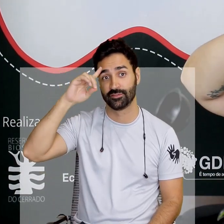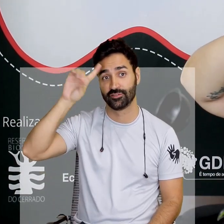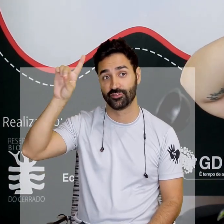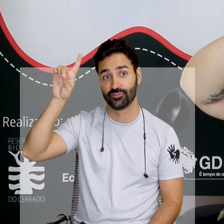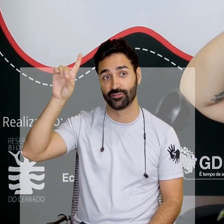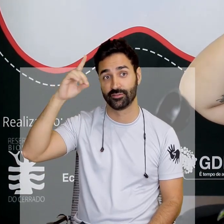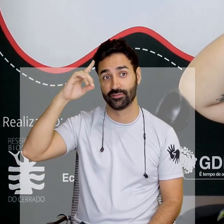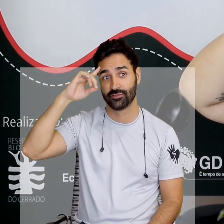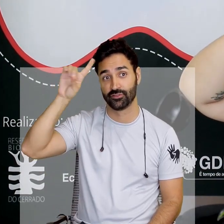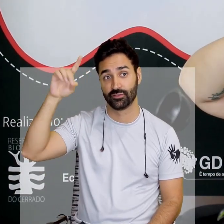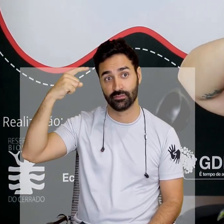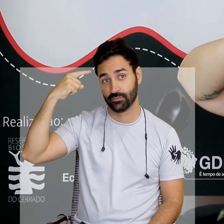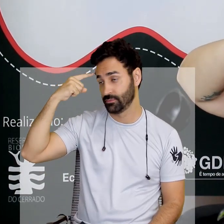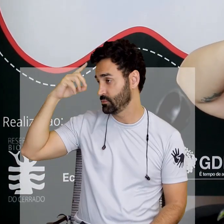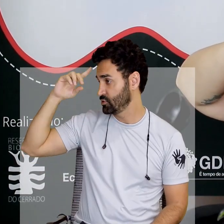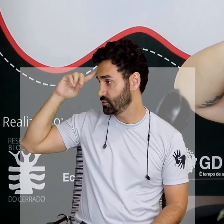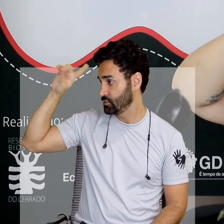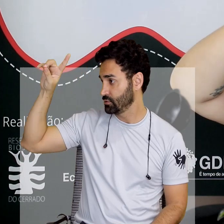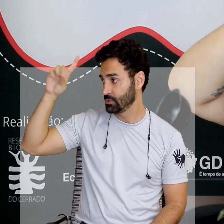Dia.